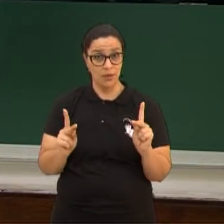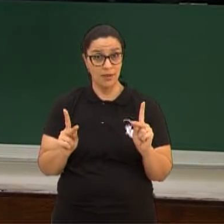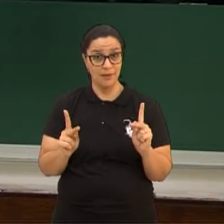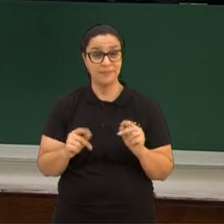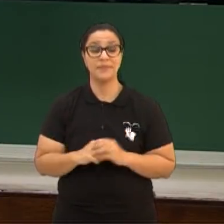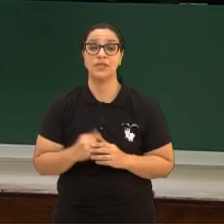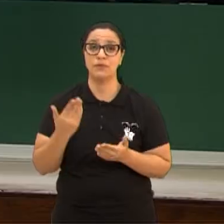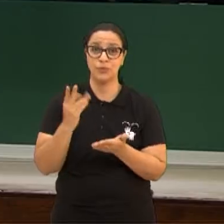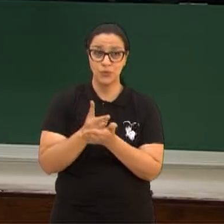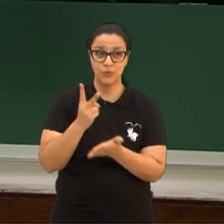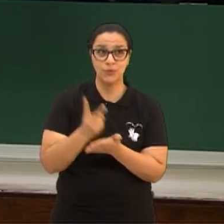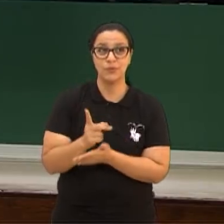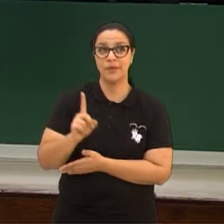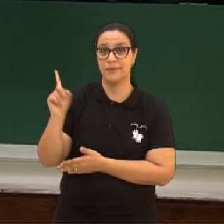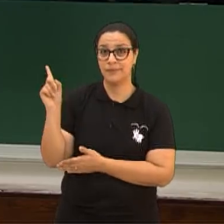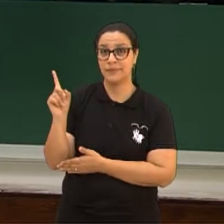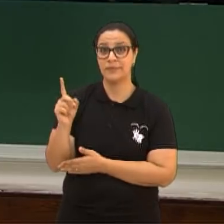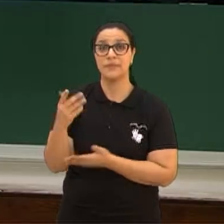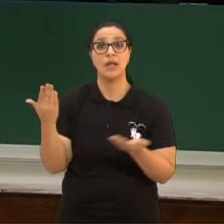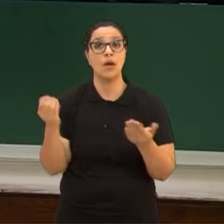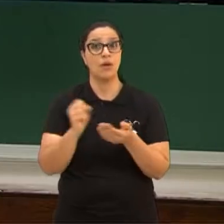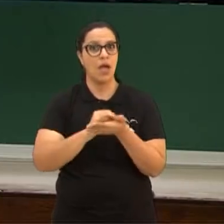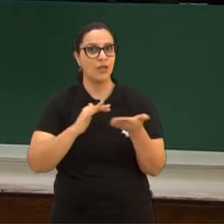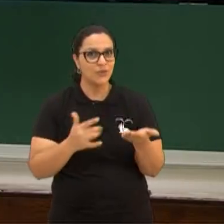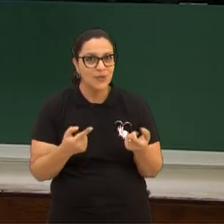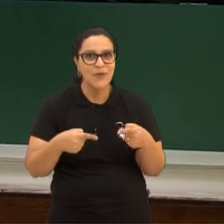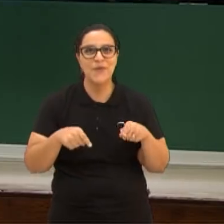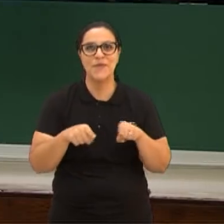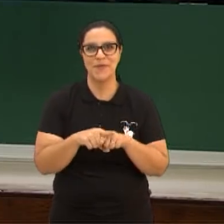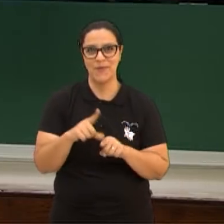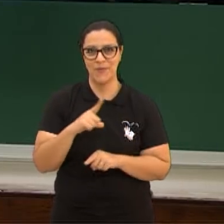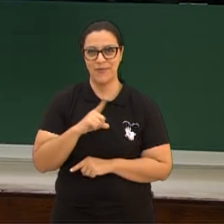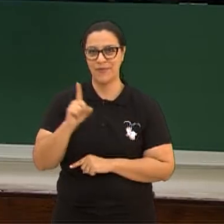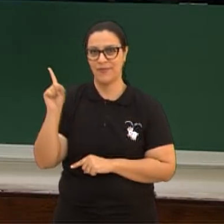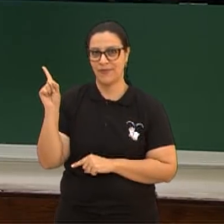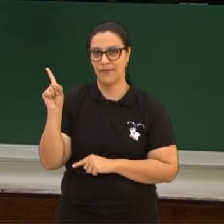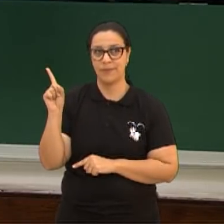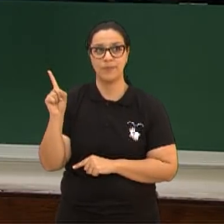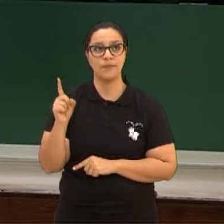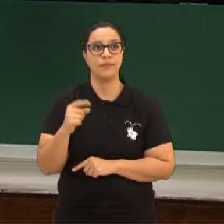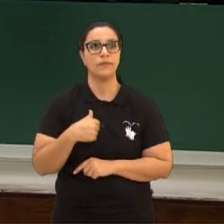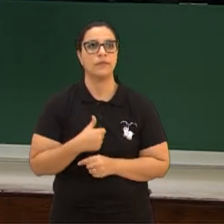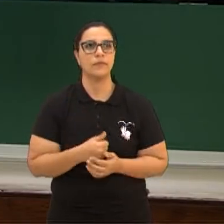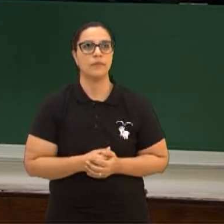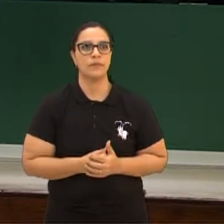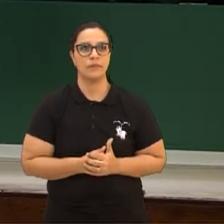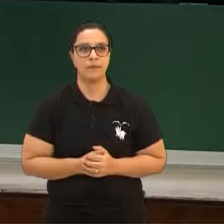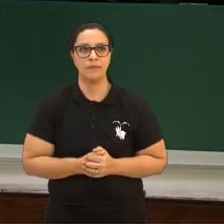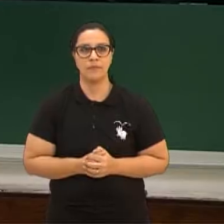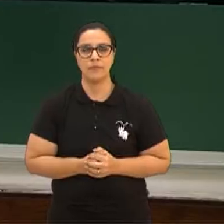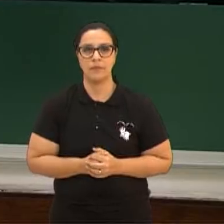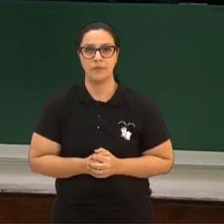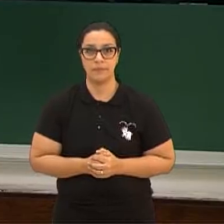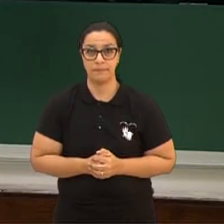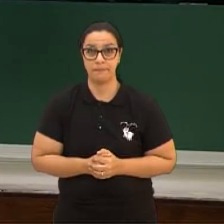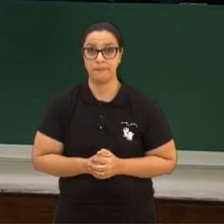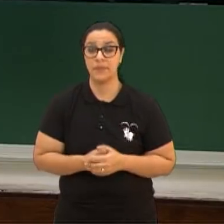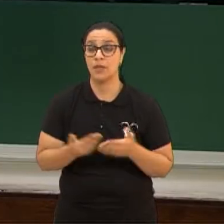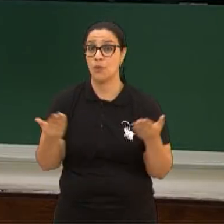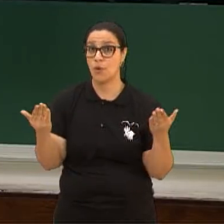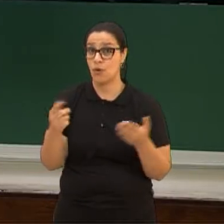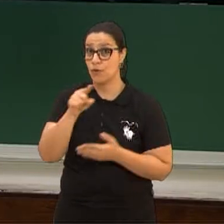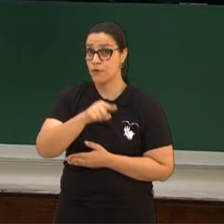aí? Vamos dar sequência? Temos mais um exercício. Choose the negative